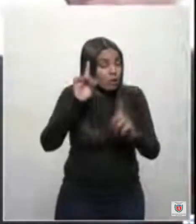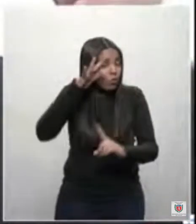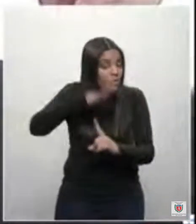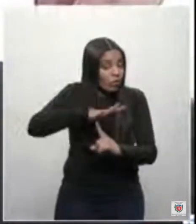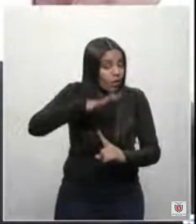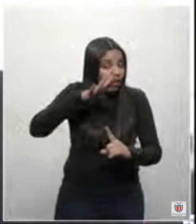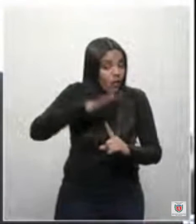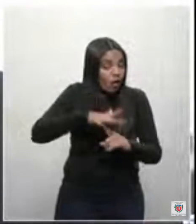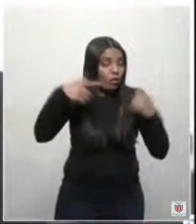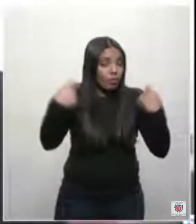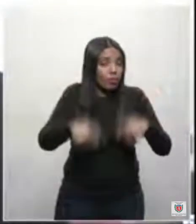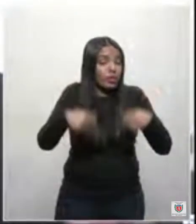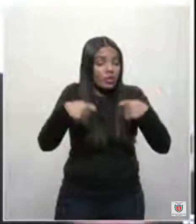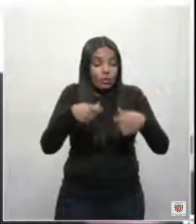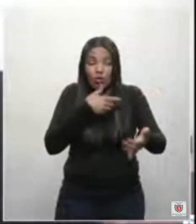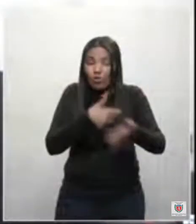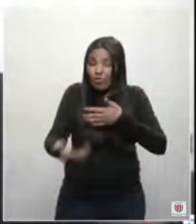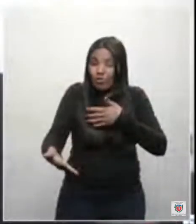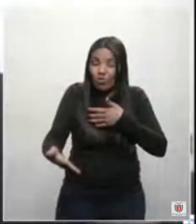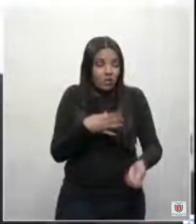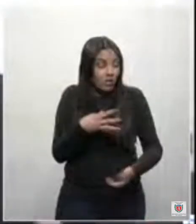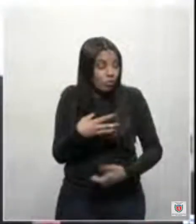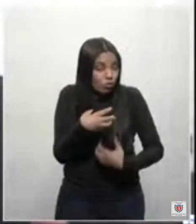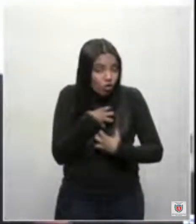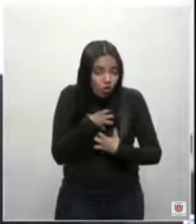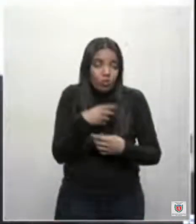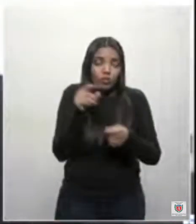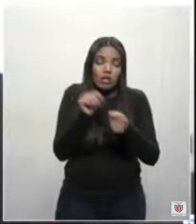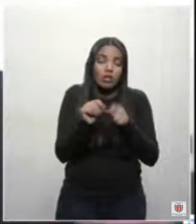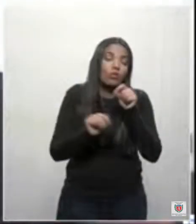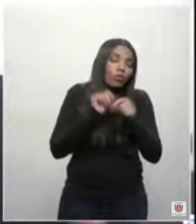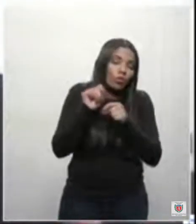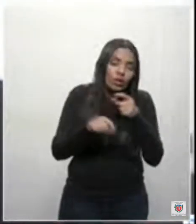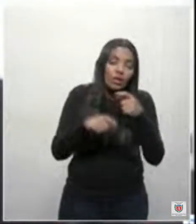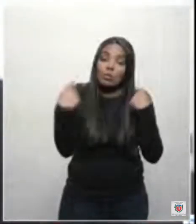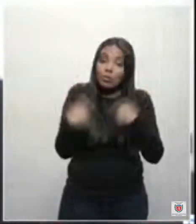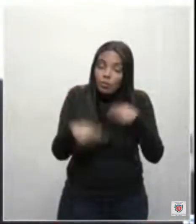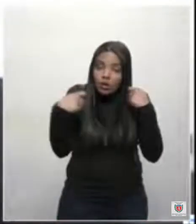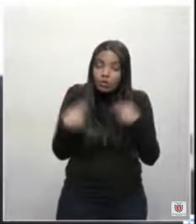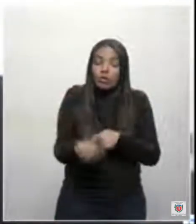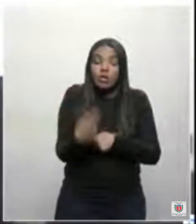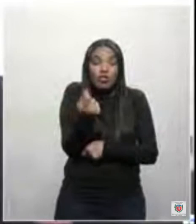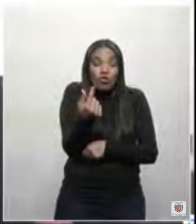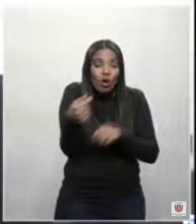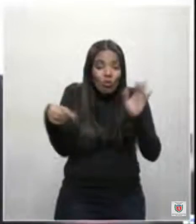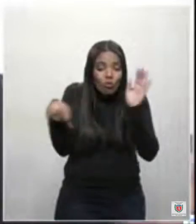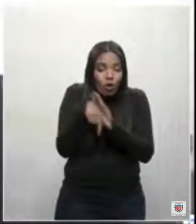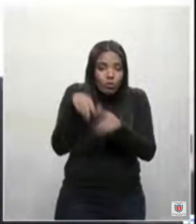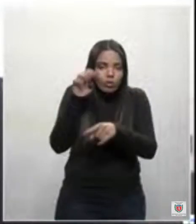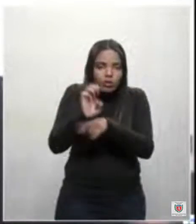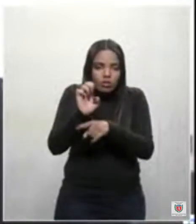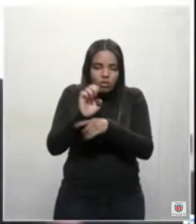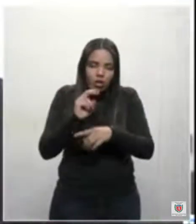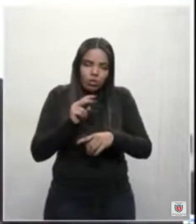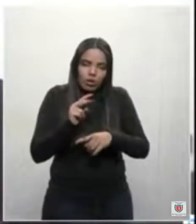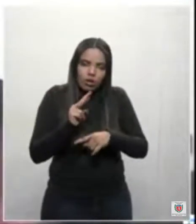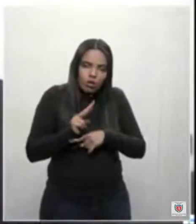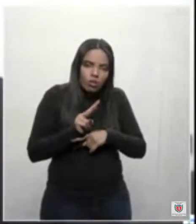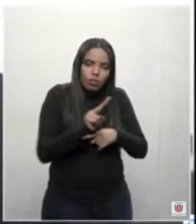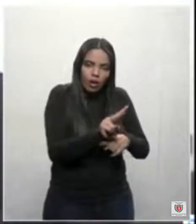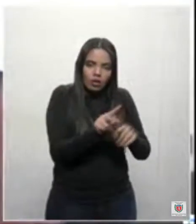precisa, de qualquer forma, usar dinheiro público para emprestar para os pequenos negócios do Estado, se possível a taxa zero, e fazer